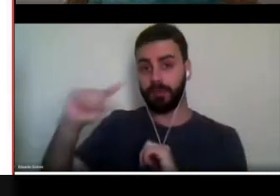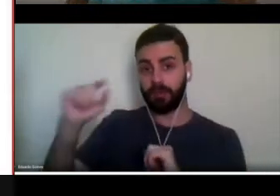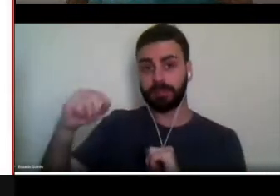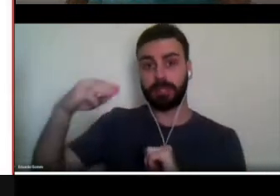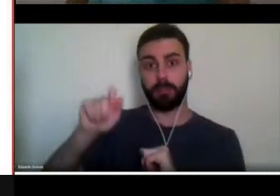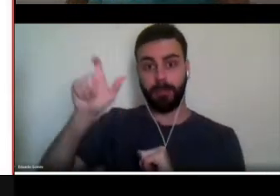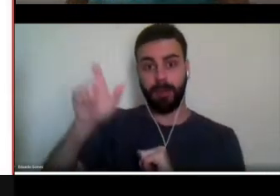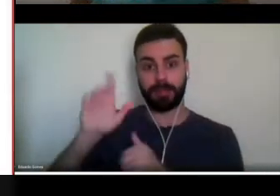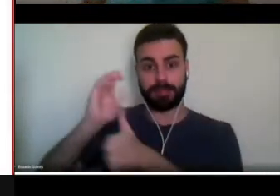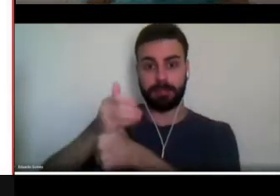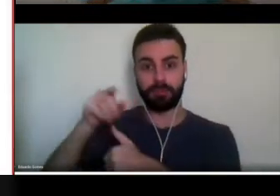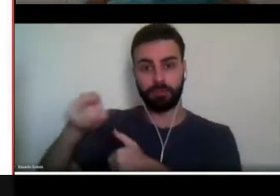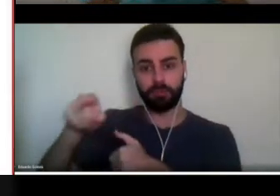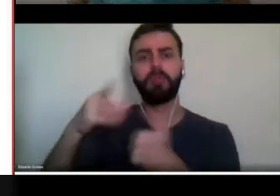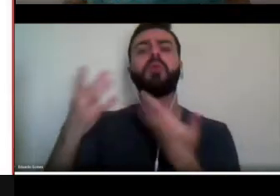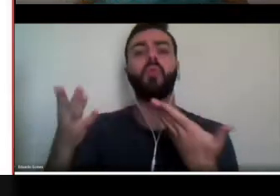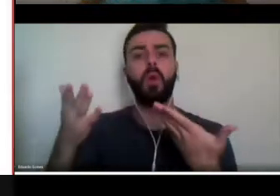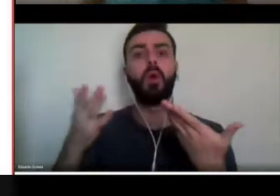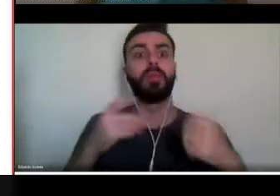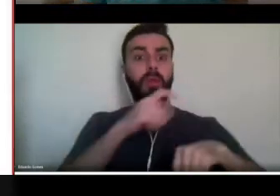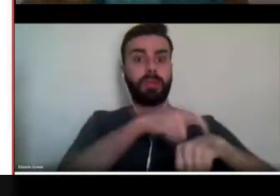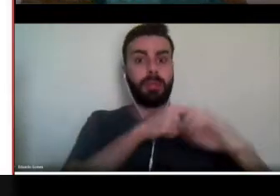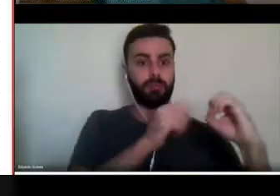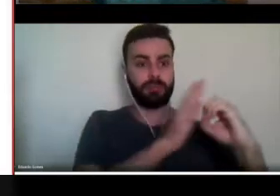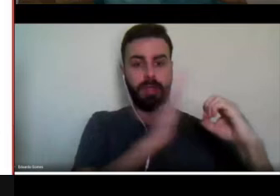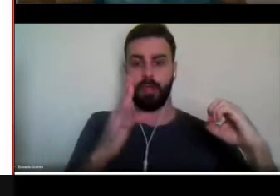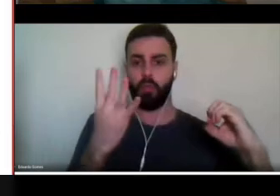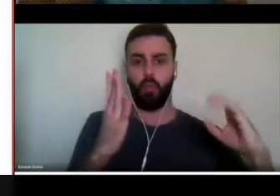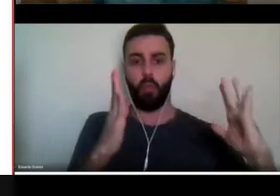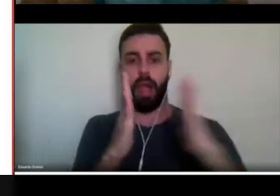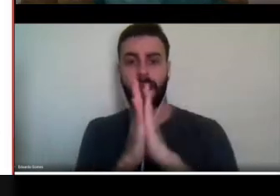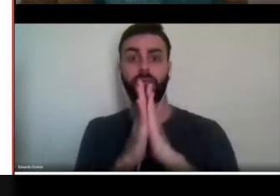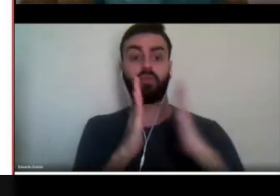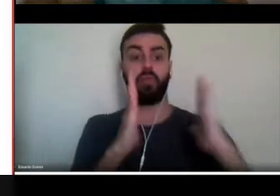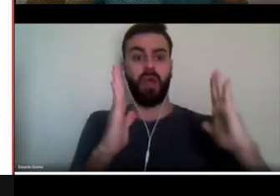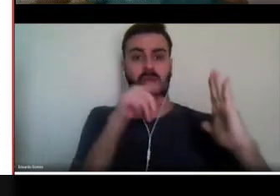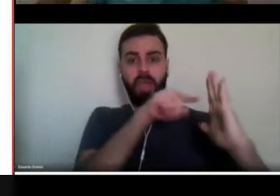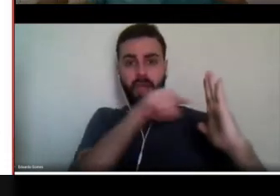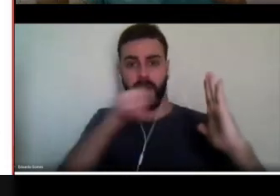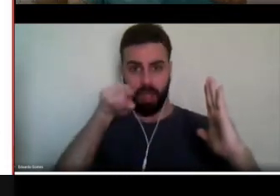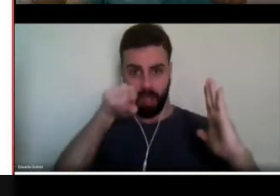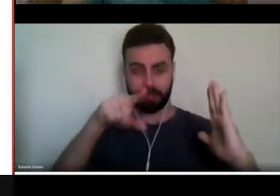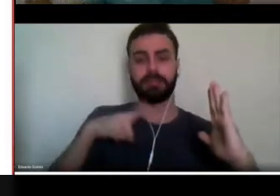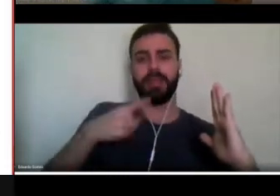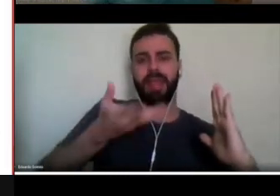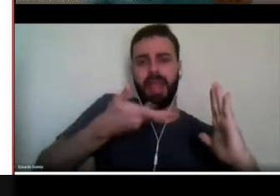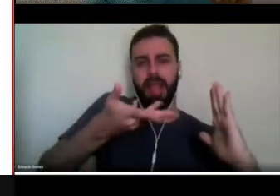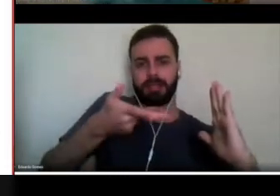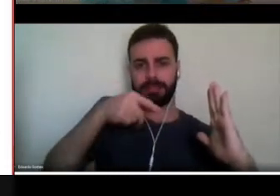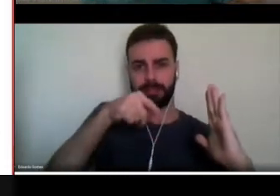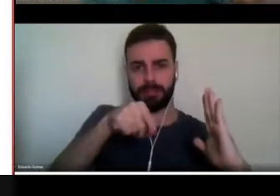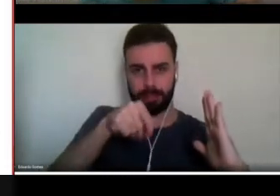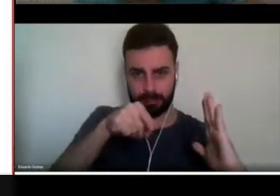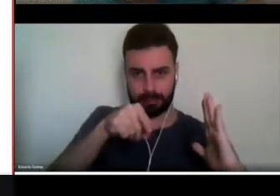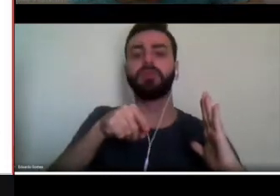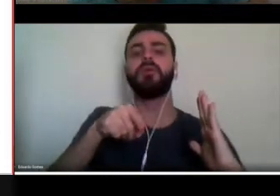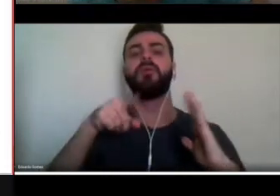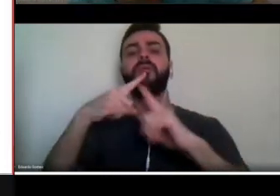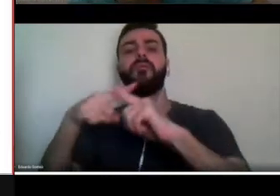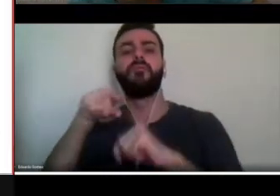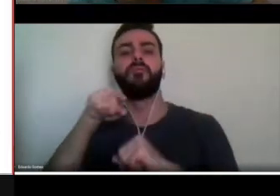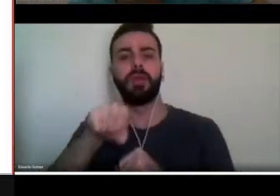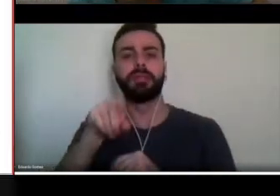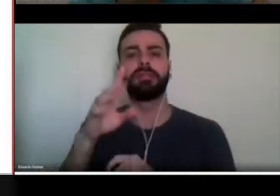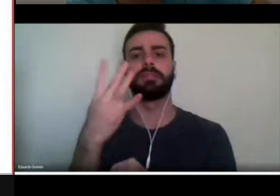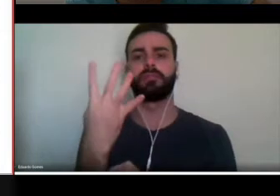4 segundos. Então, vai ser a aceleração dos primeiros 4 segundos vezes 4 segundos. Né? Então,